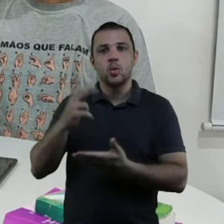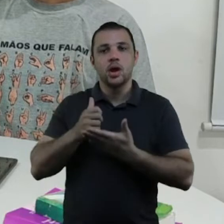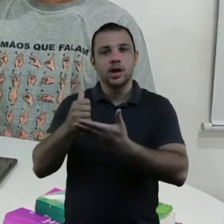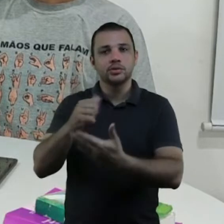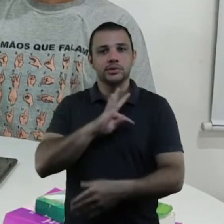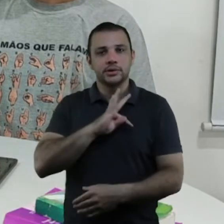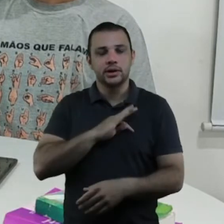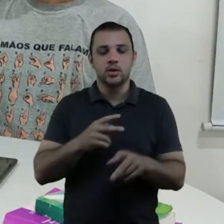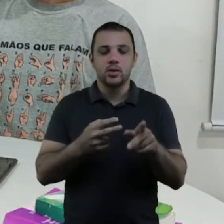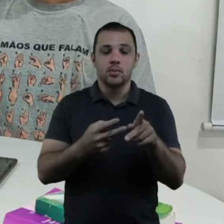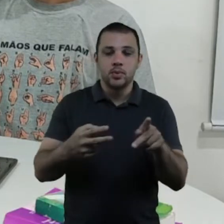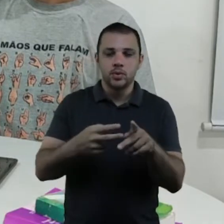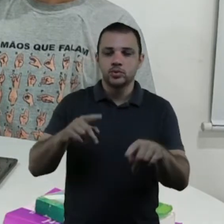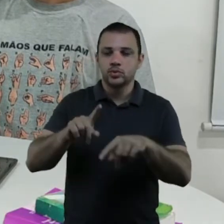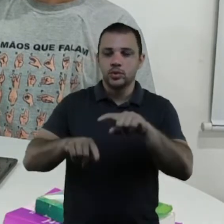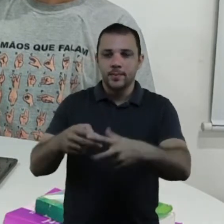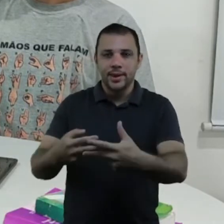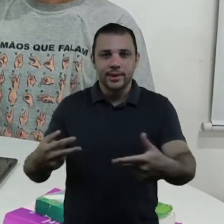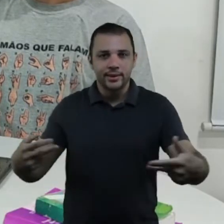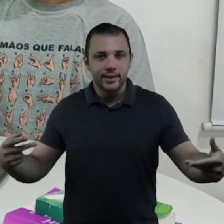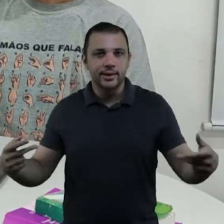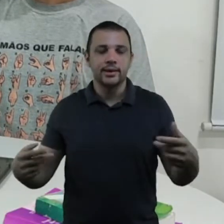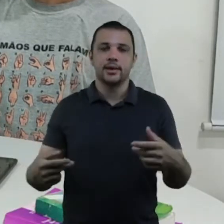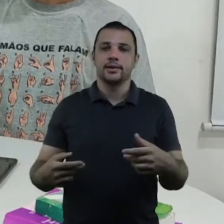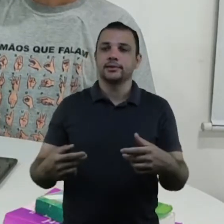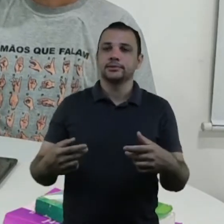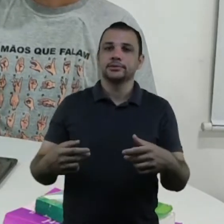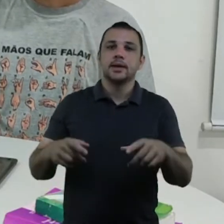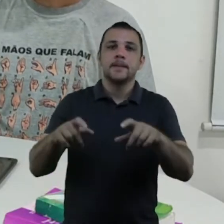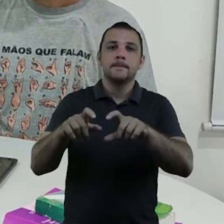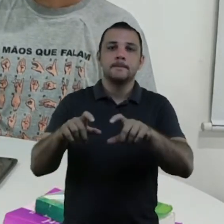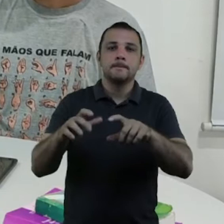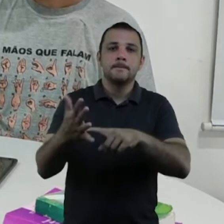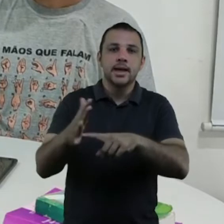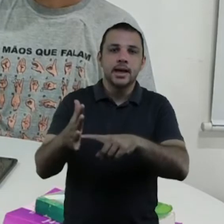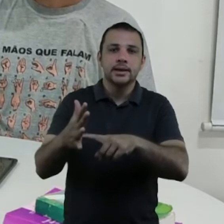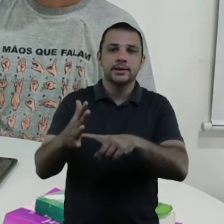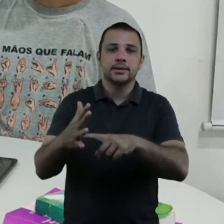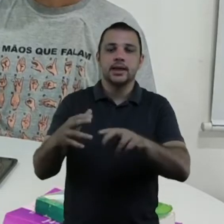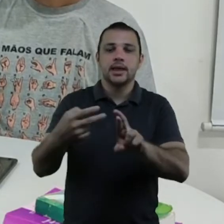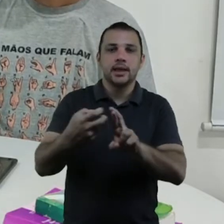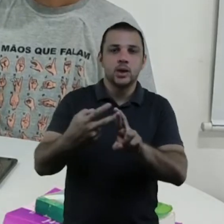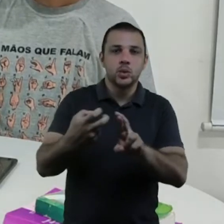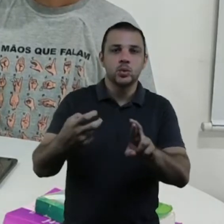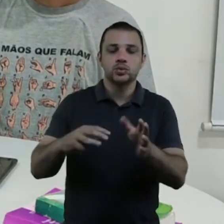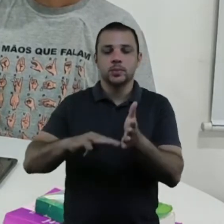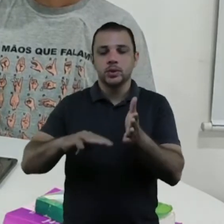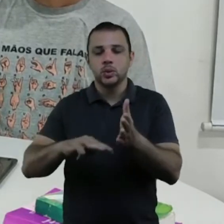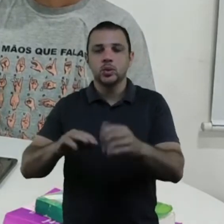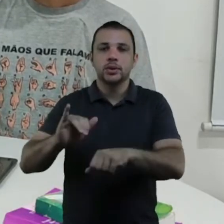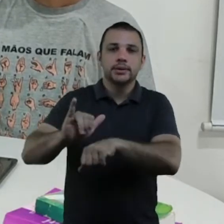produtos, equipamentos, dispositivos, recursos, metodologias,